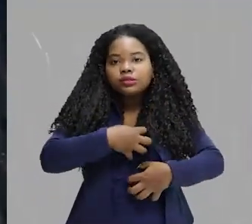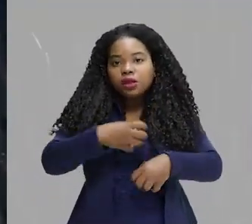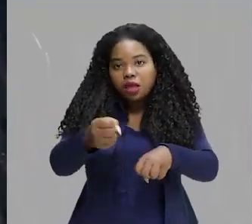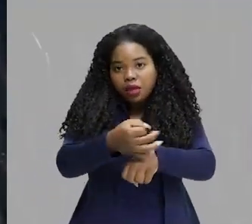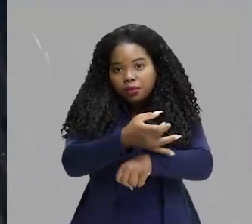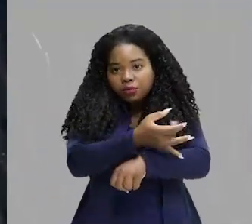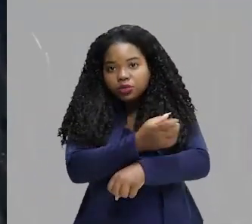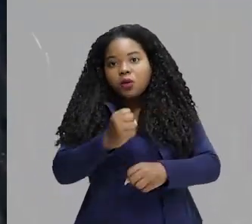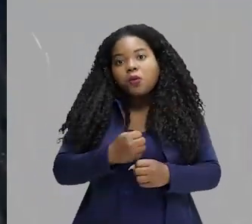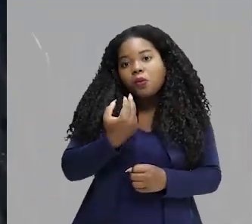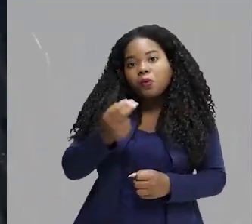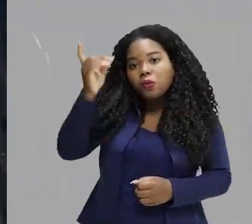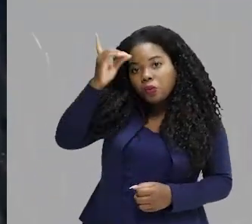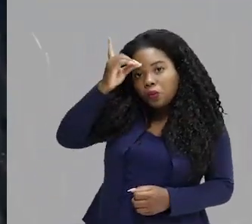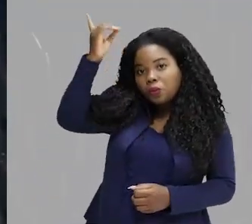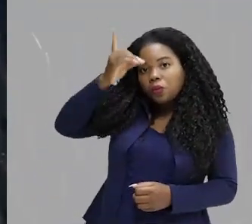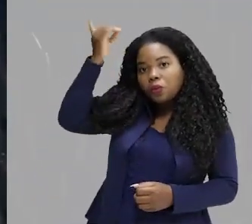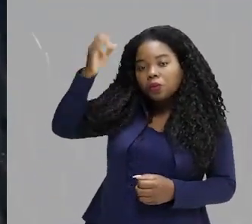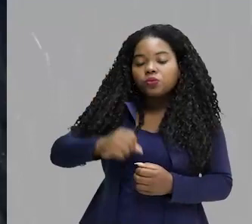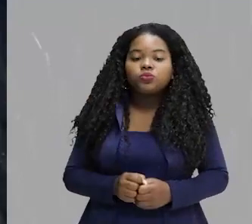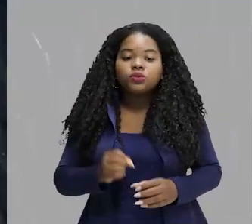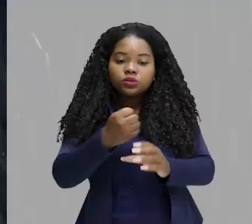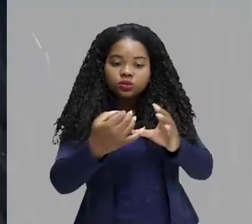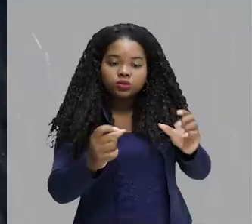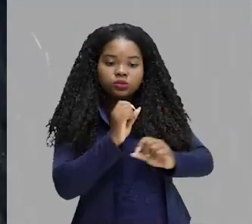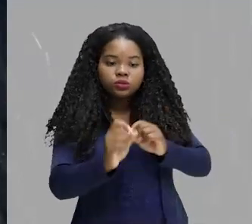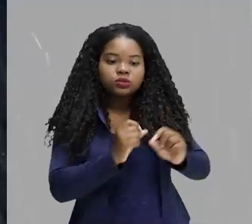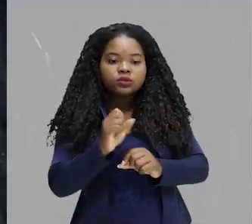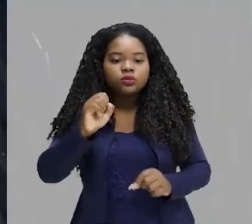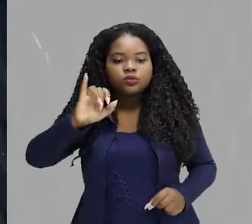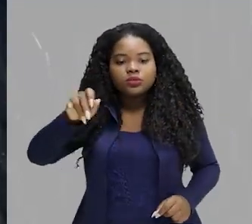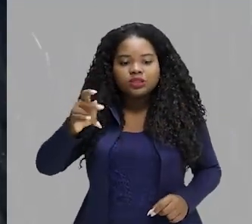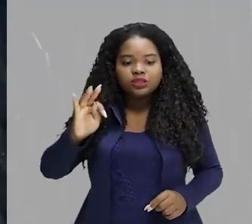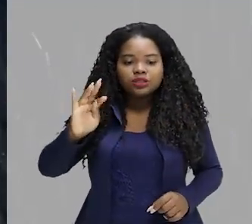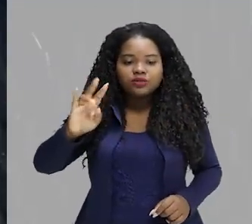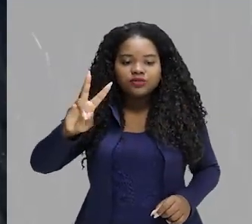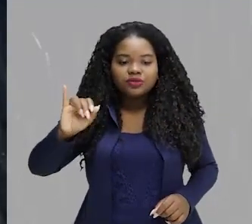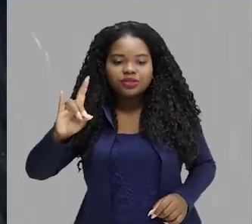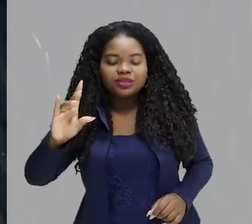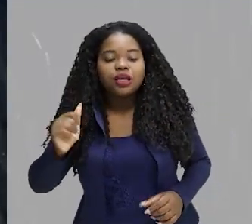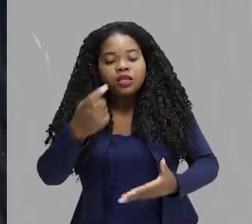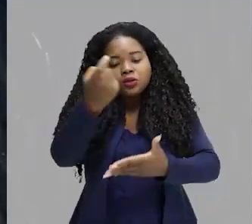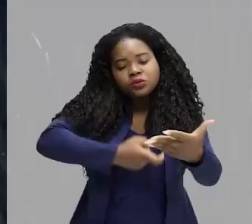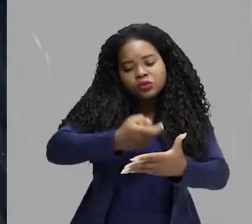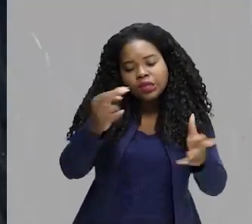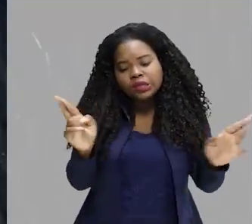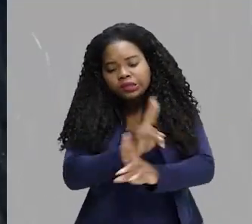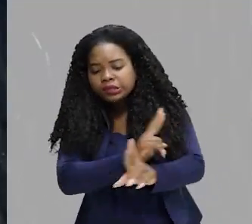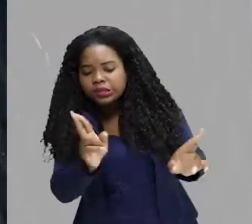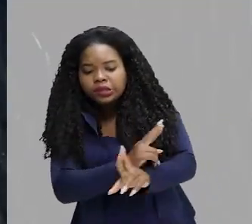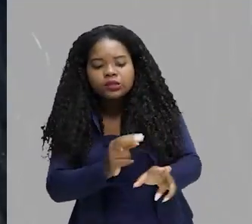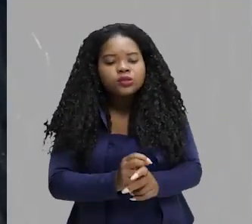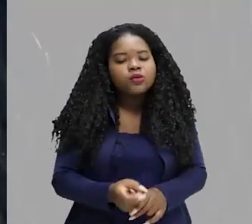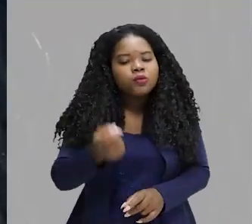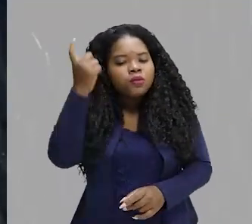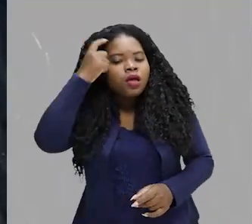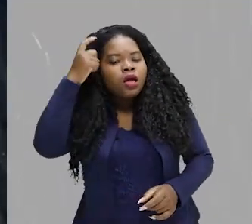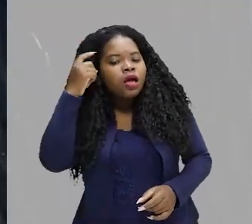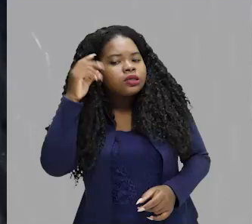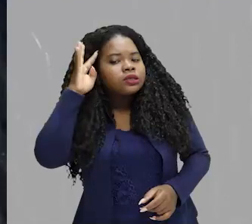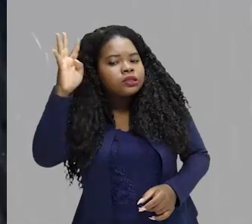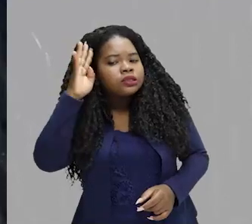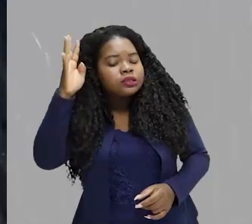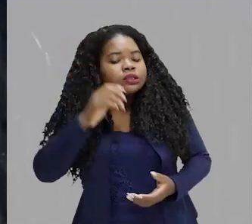A poesia tem como característica subjetividade. Então, são textos que trabalham muito com essa noção da emoção